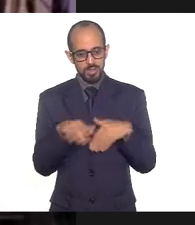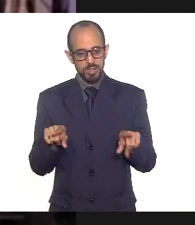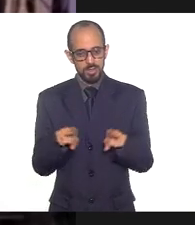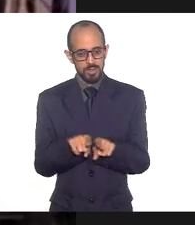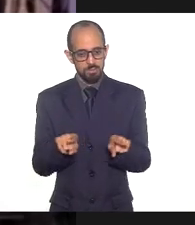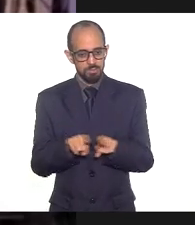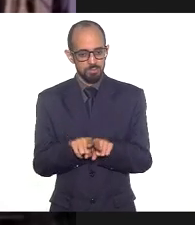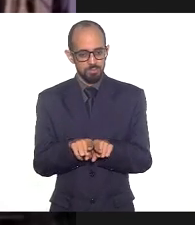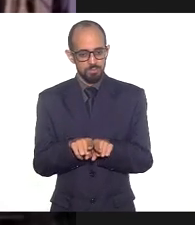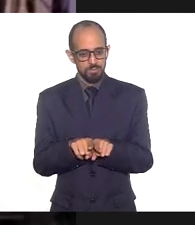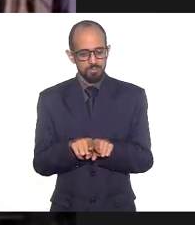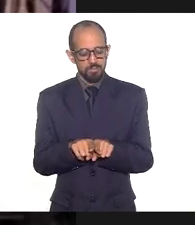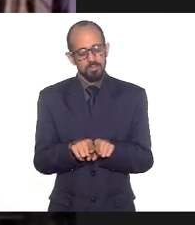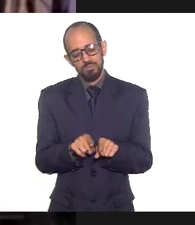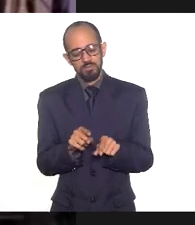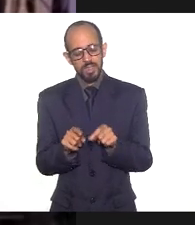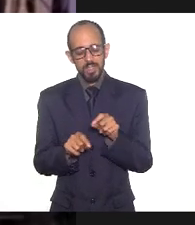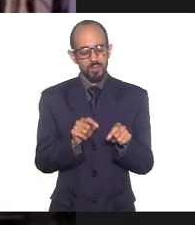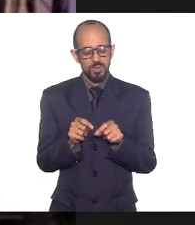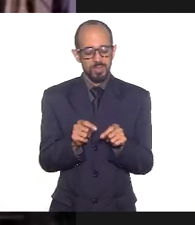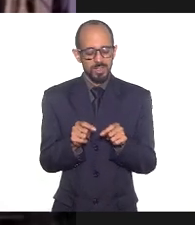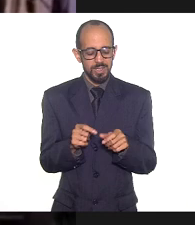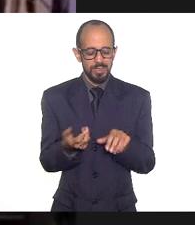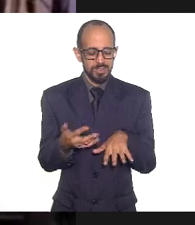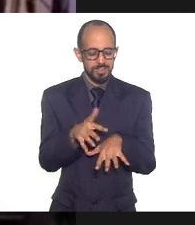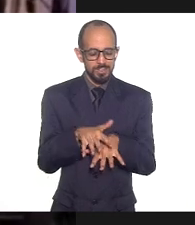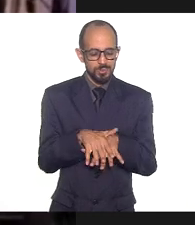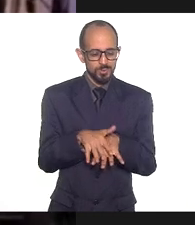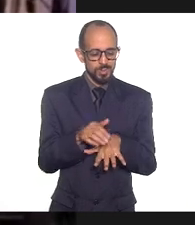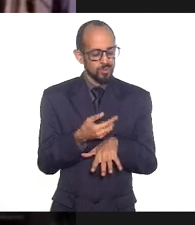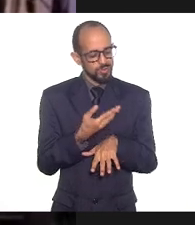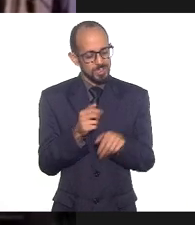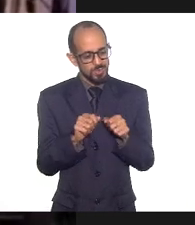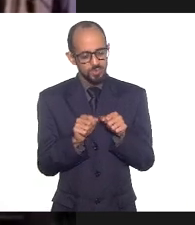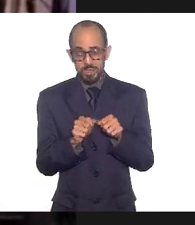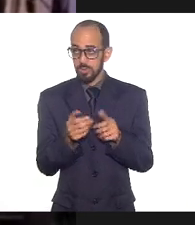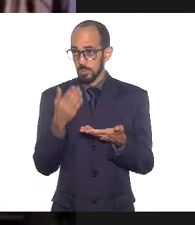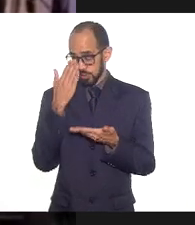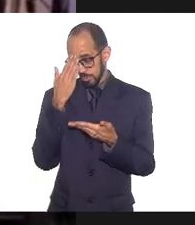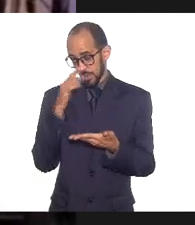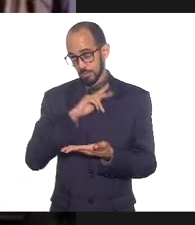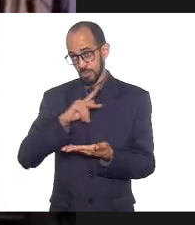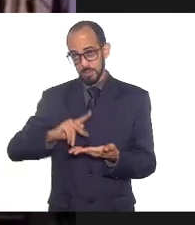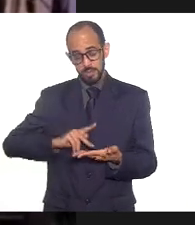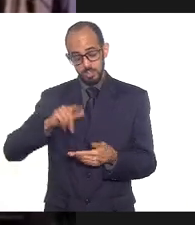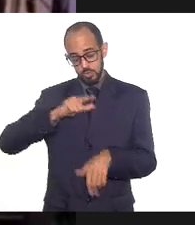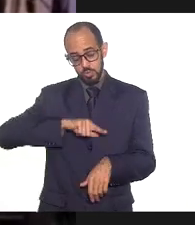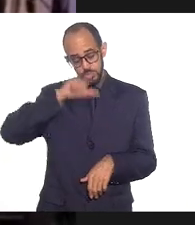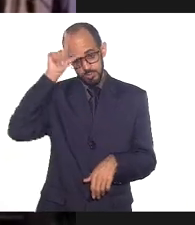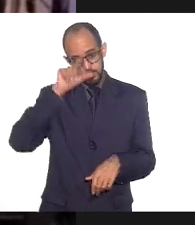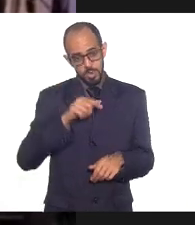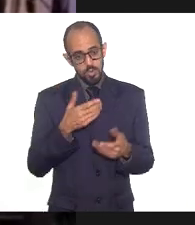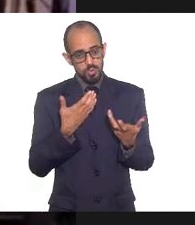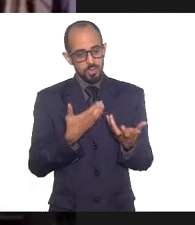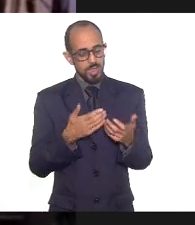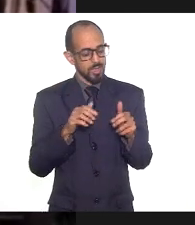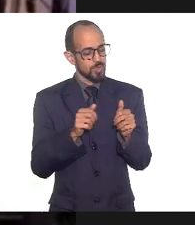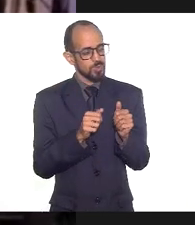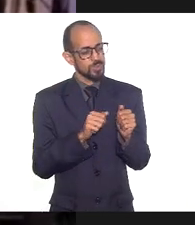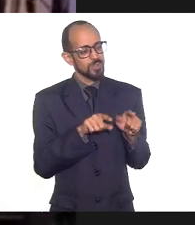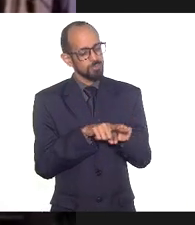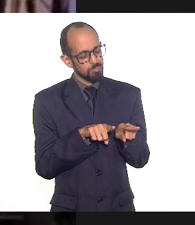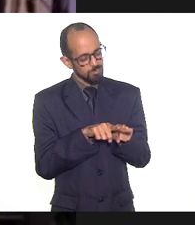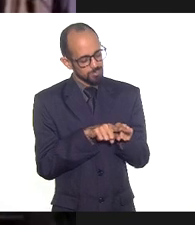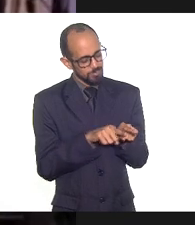é Aconchego que vocês nos trazem Muito obrigado Presidente Obrigado nos pau querem da contar muito com